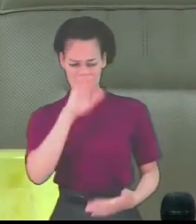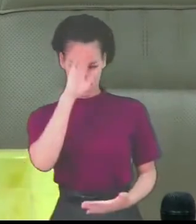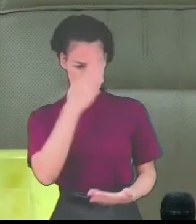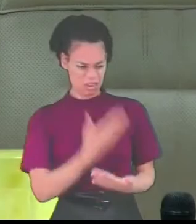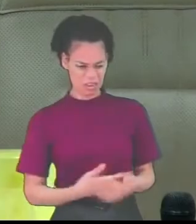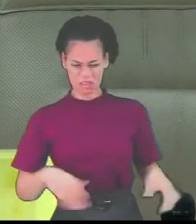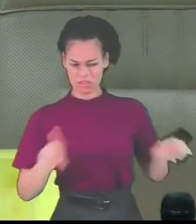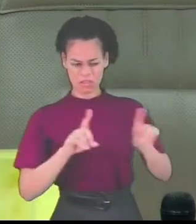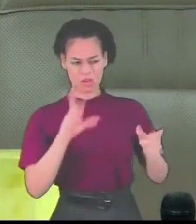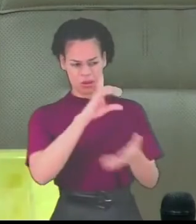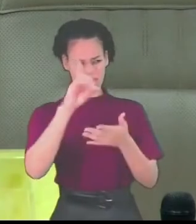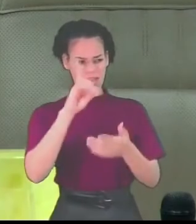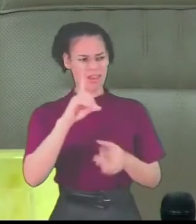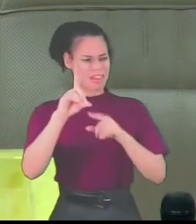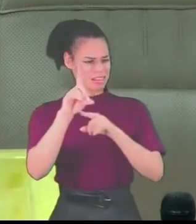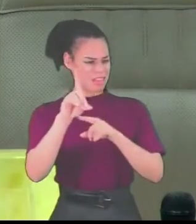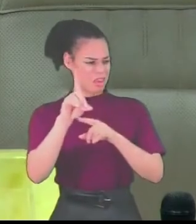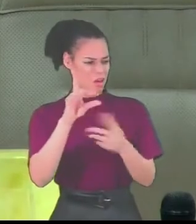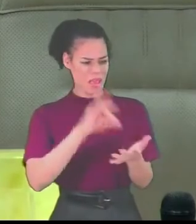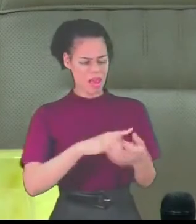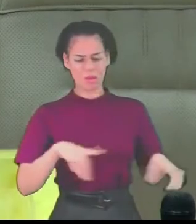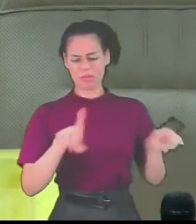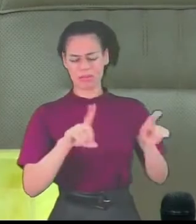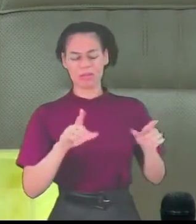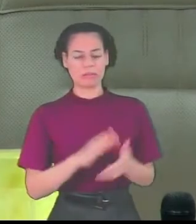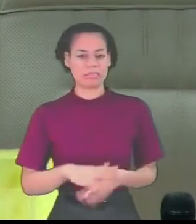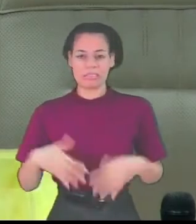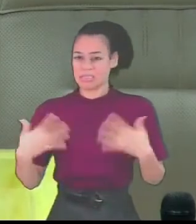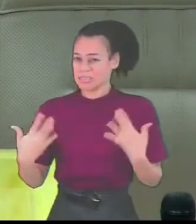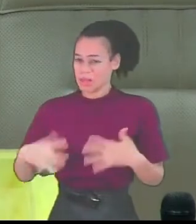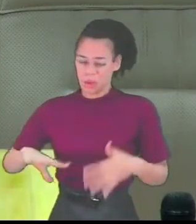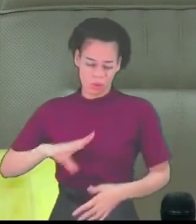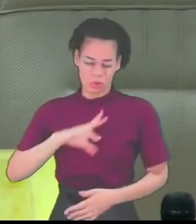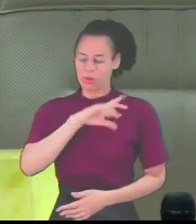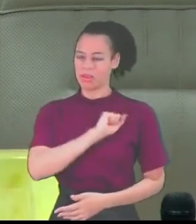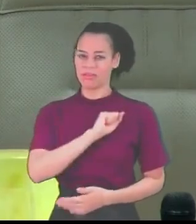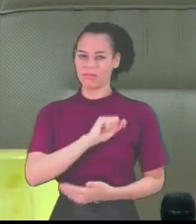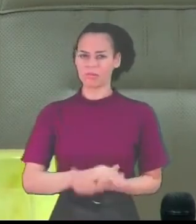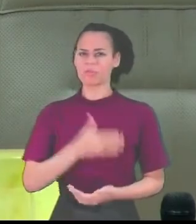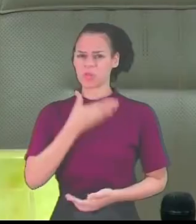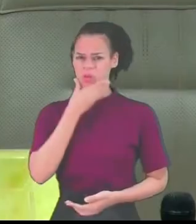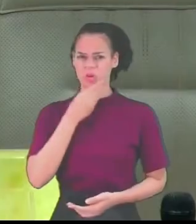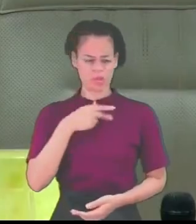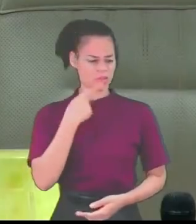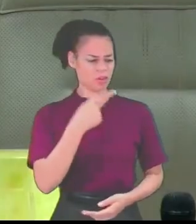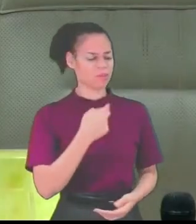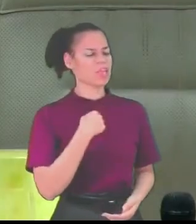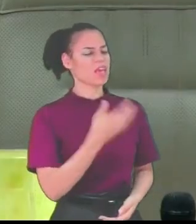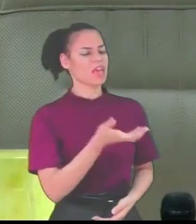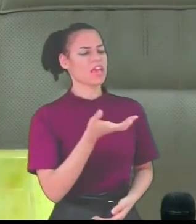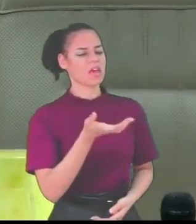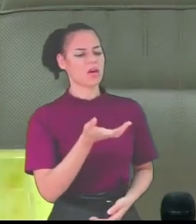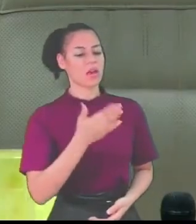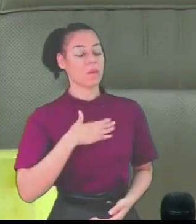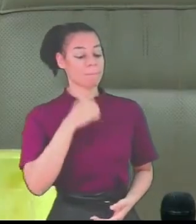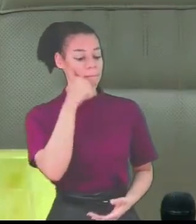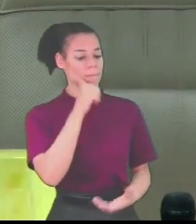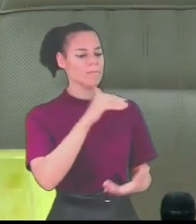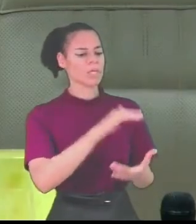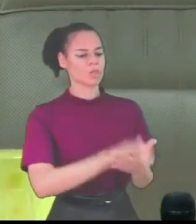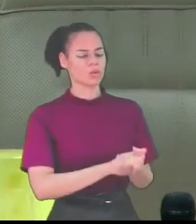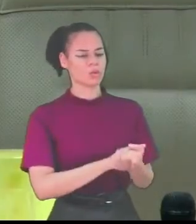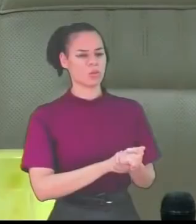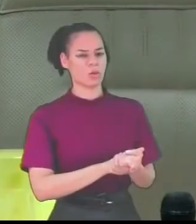acredito nele ele não existe coisa terrível E ele disse mais eu quero minha esposa